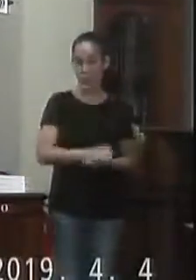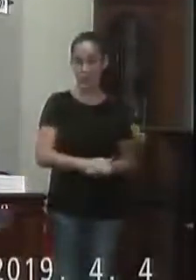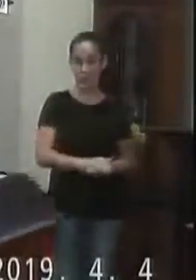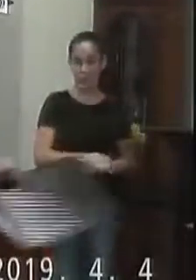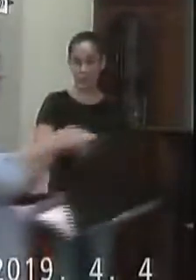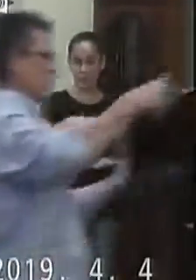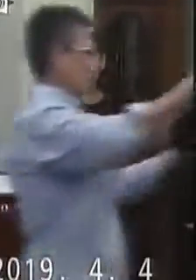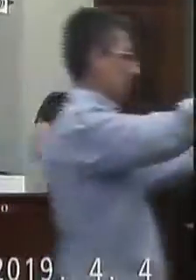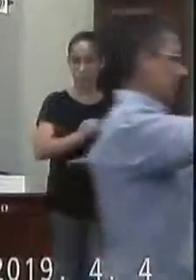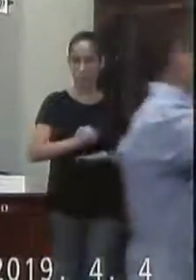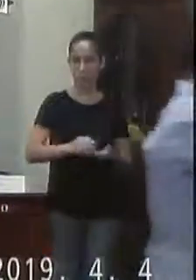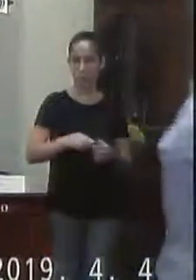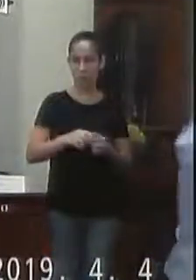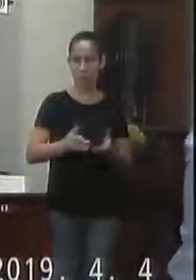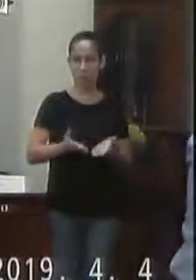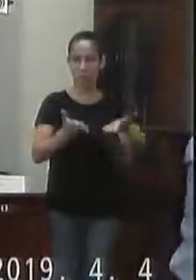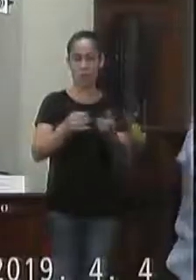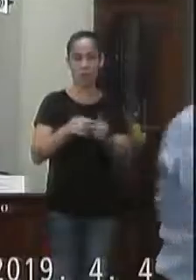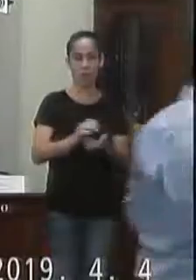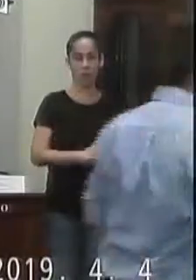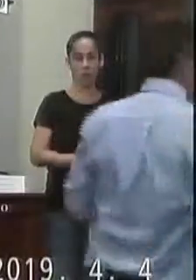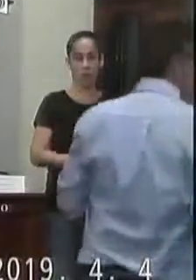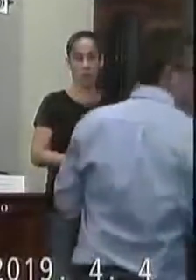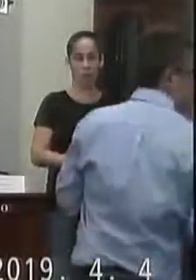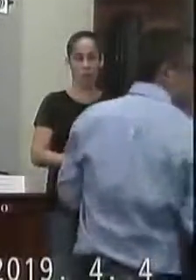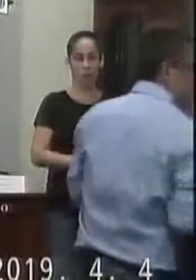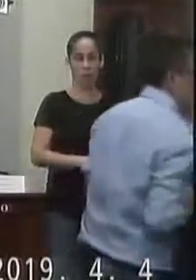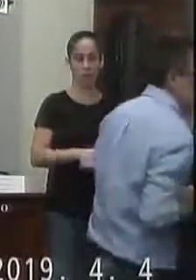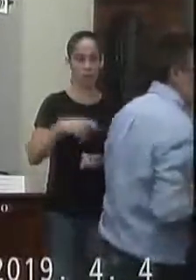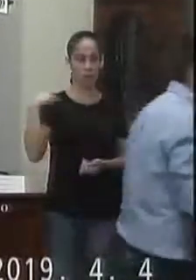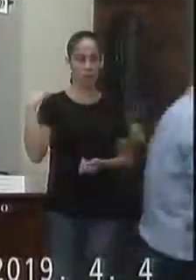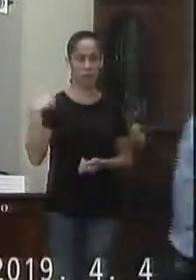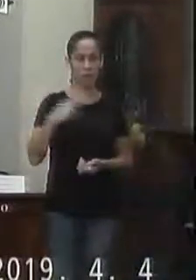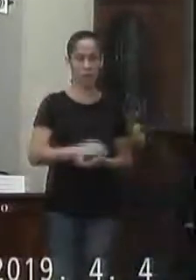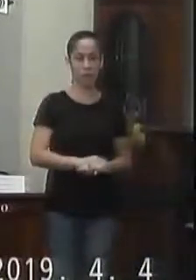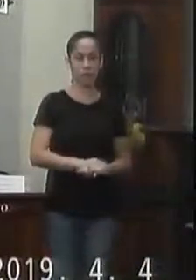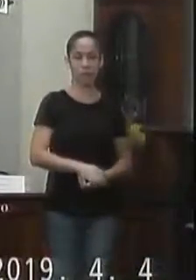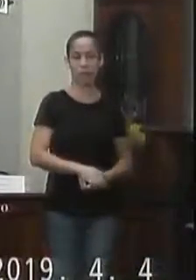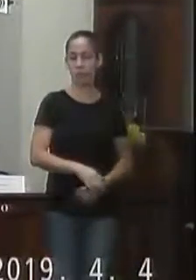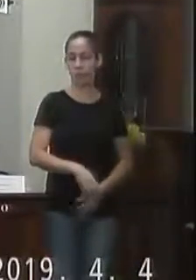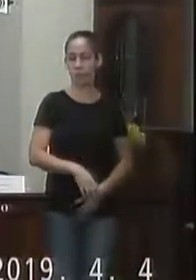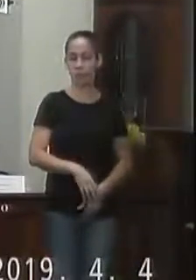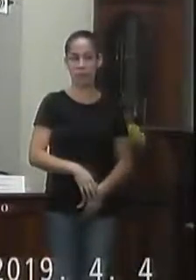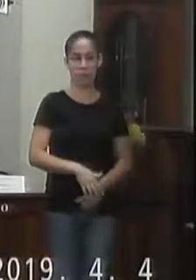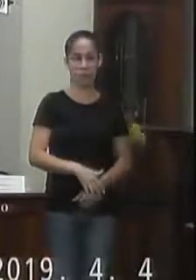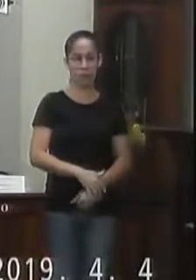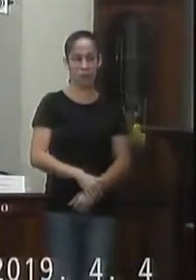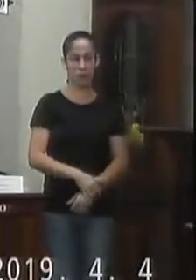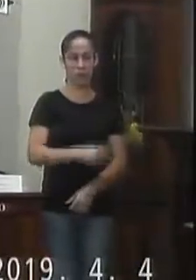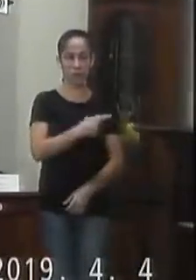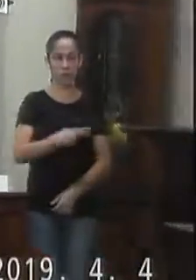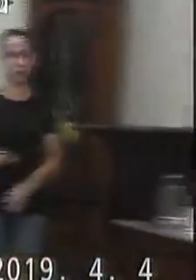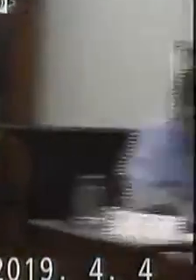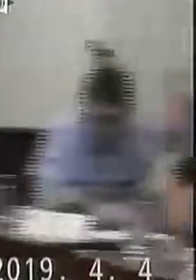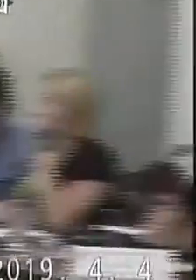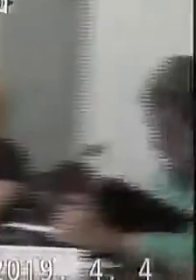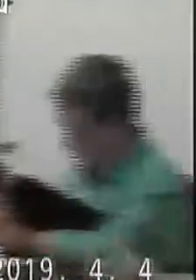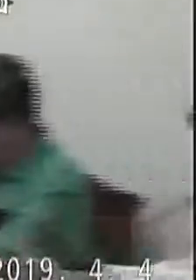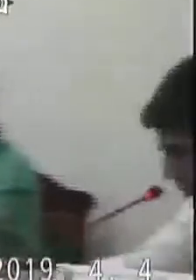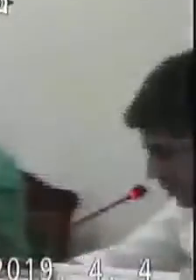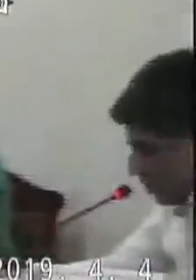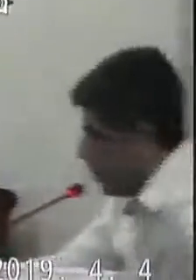As cópias do ofício serão encaminhadas aos respectivos vereadores. Pois não, Presidente, vereador? Antes de